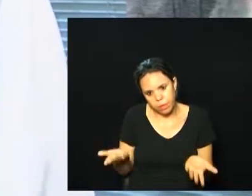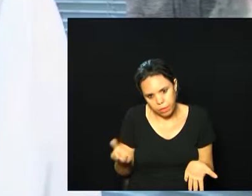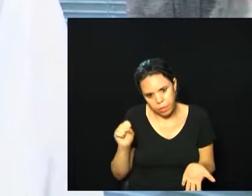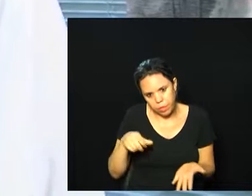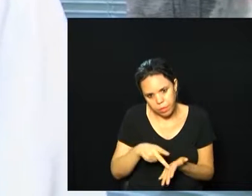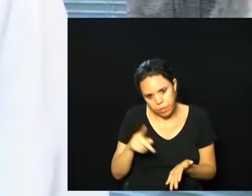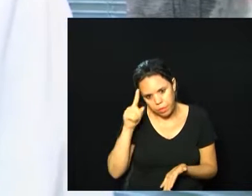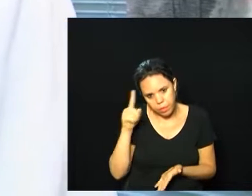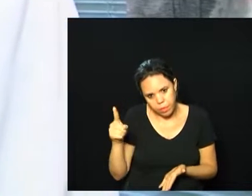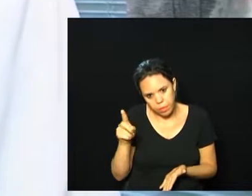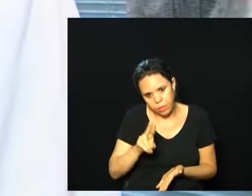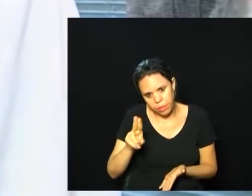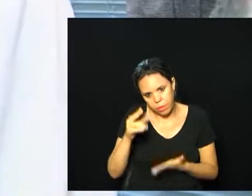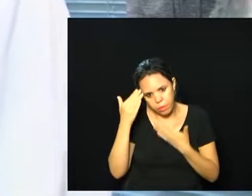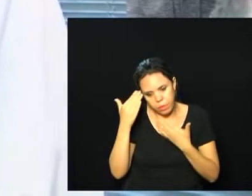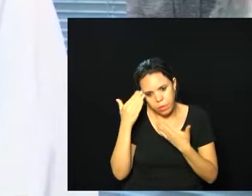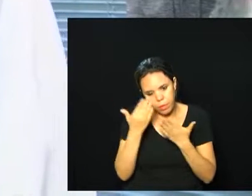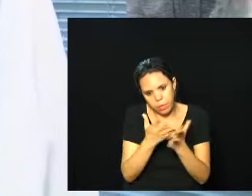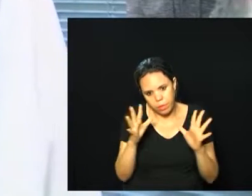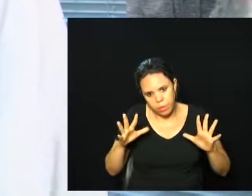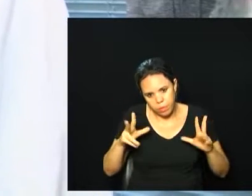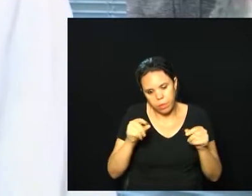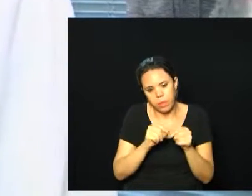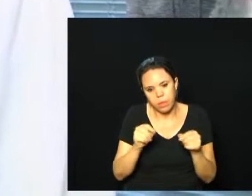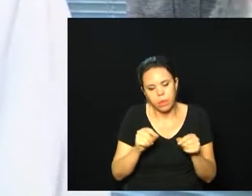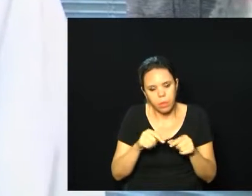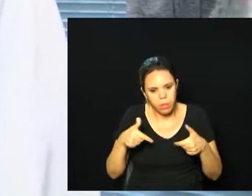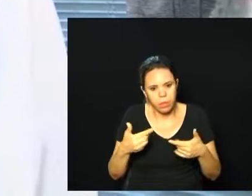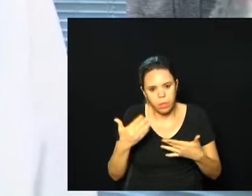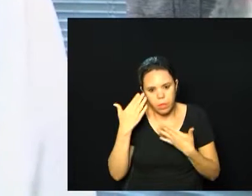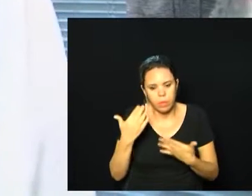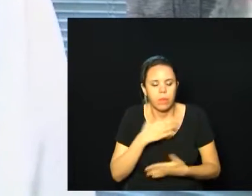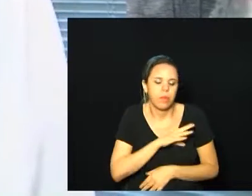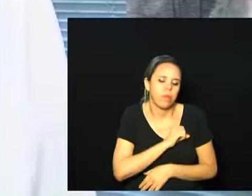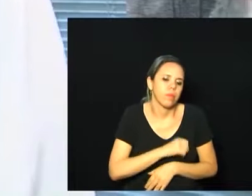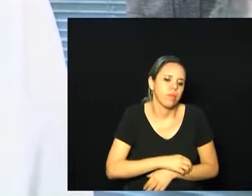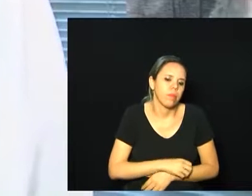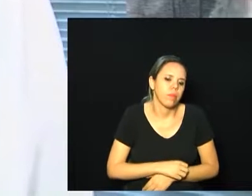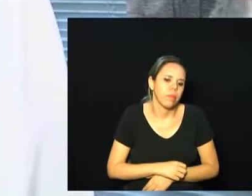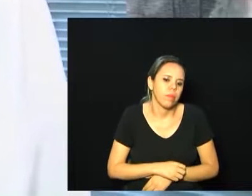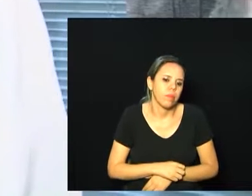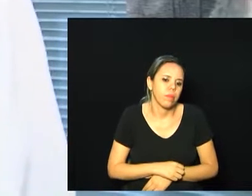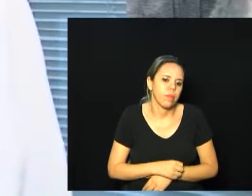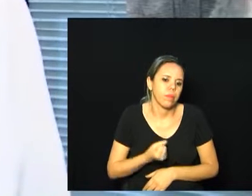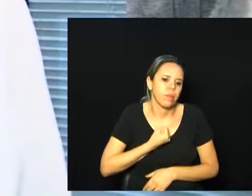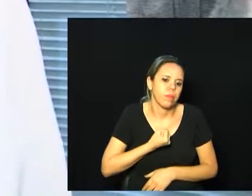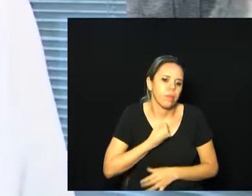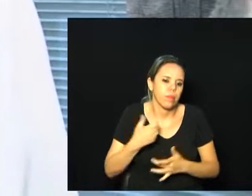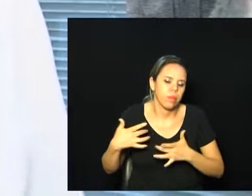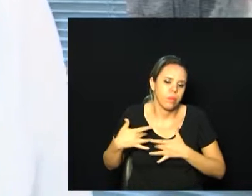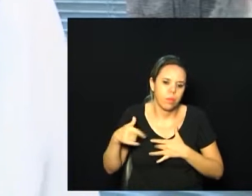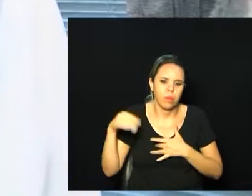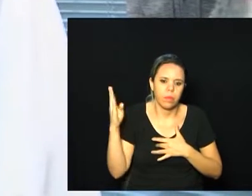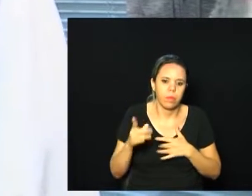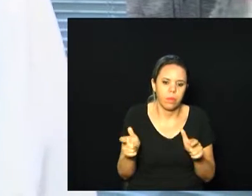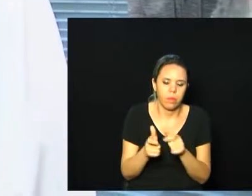Sim, é o dia que a gente usa para agradecer todo mundo que faz esse ato de bondade, mas lembrar que ainda o número de doadores aqui no Brasil